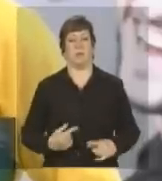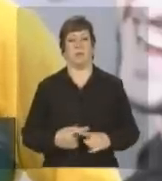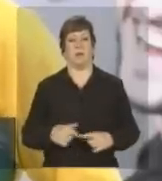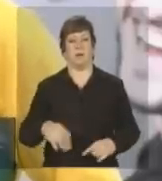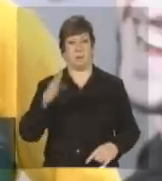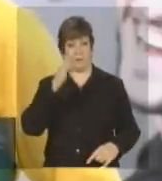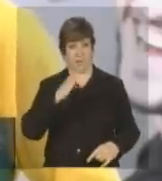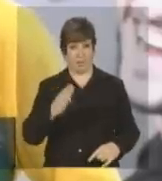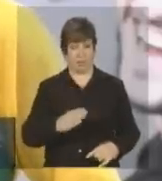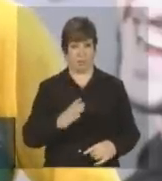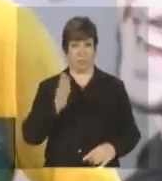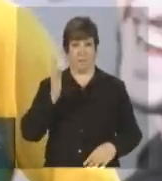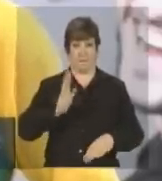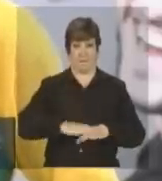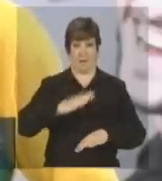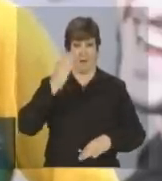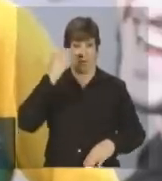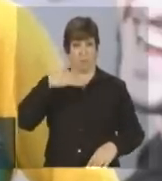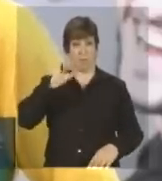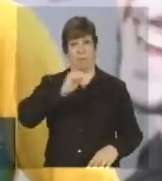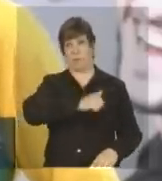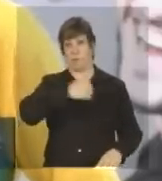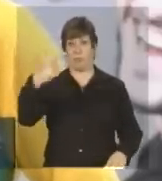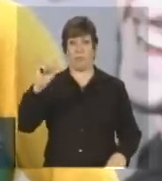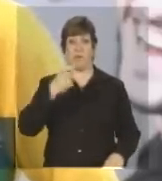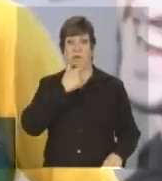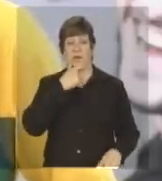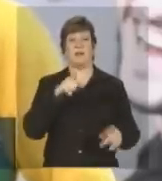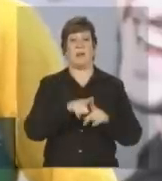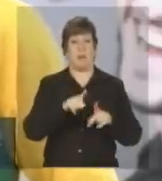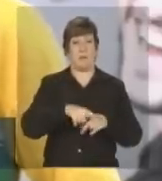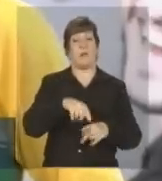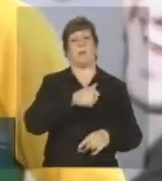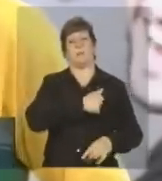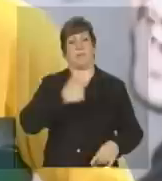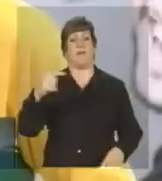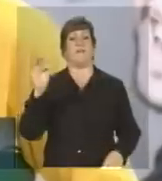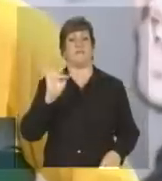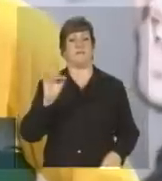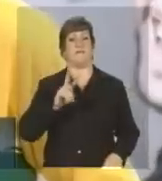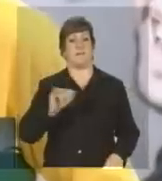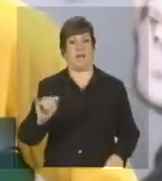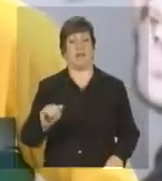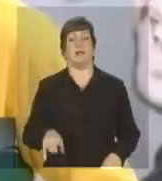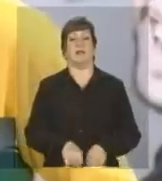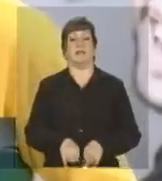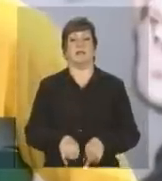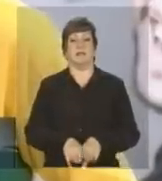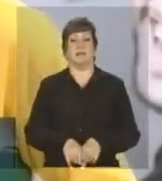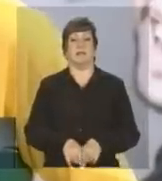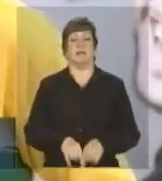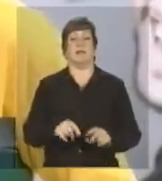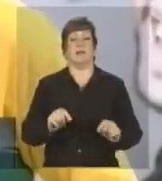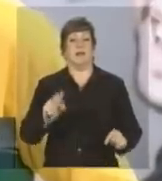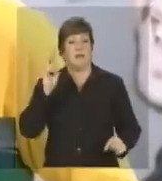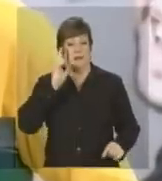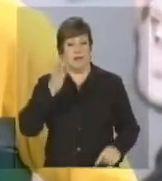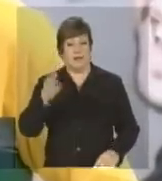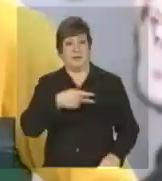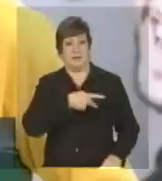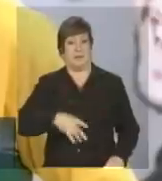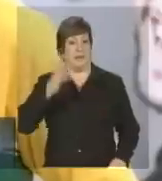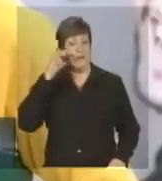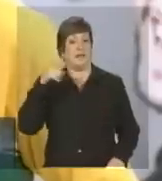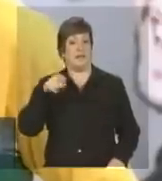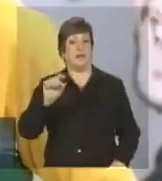ultrapassou a Inglaterra recentemente na economia e vai ultrapassar a França, e quem diria, presidenta, nos seus tempos de movimento estudantil, que você